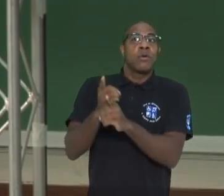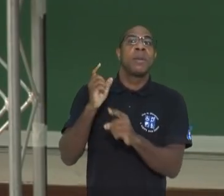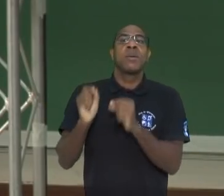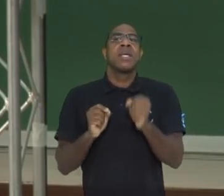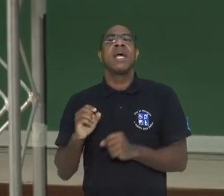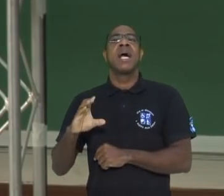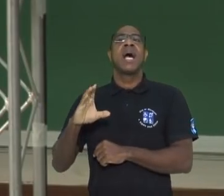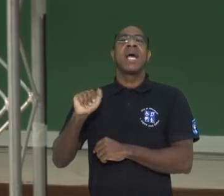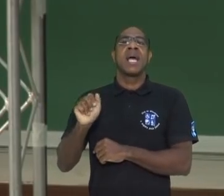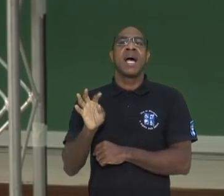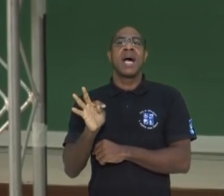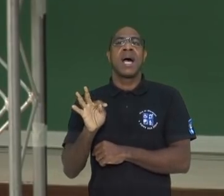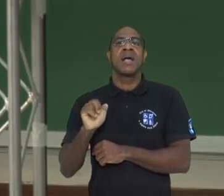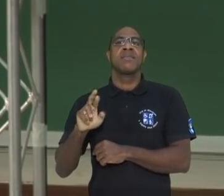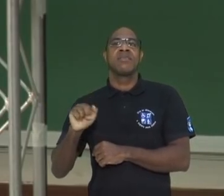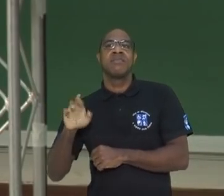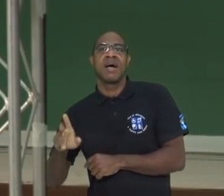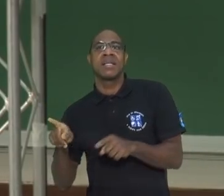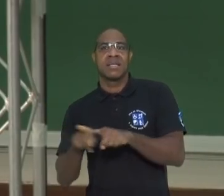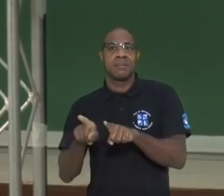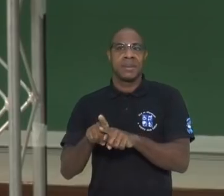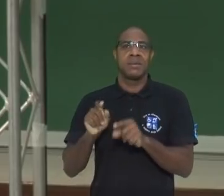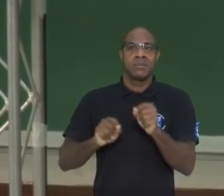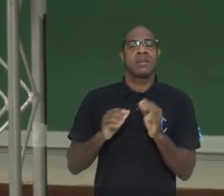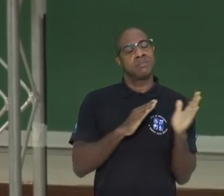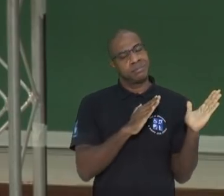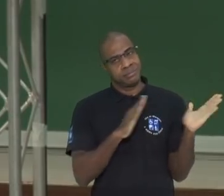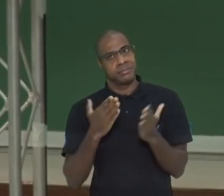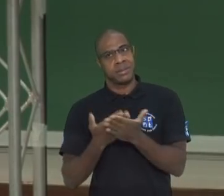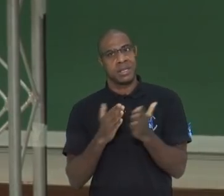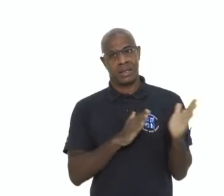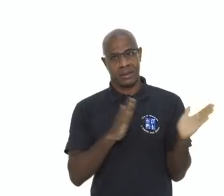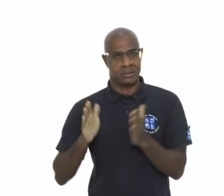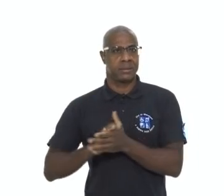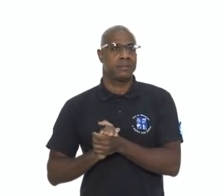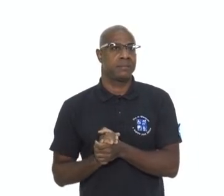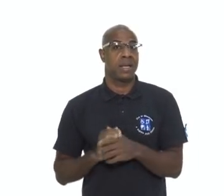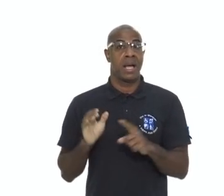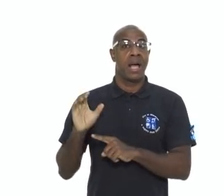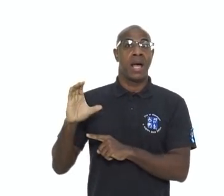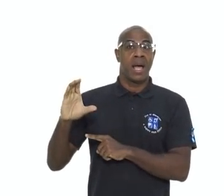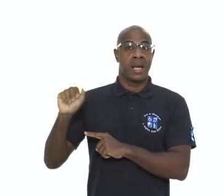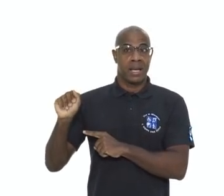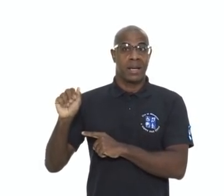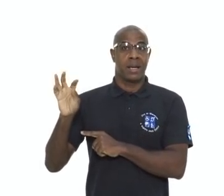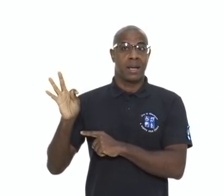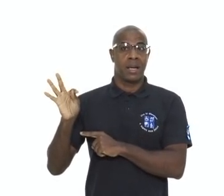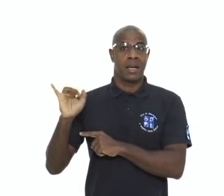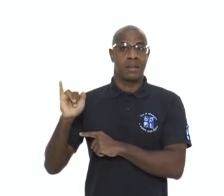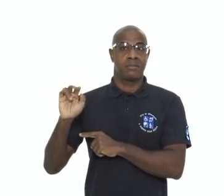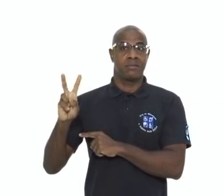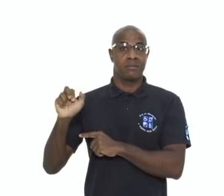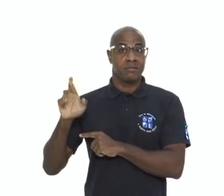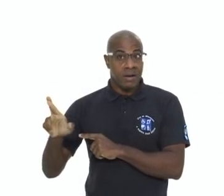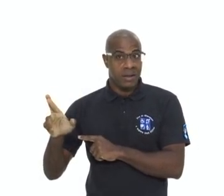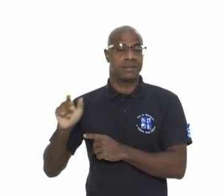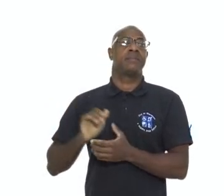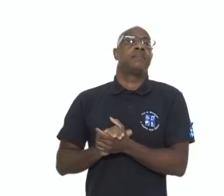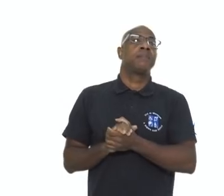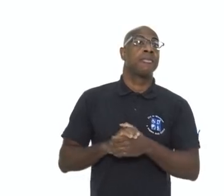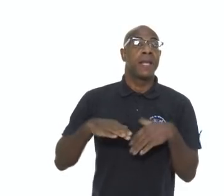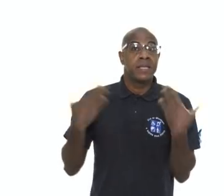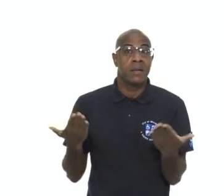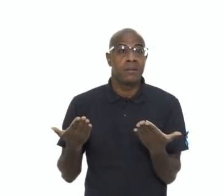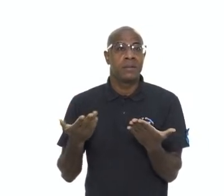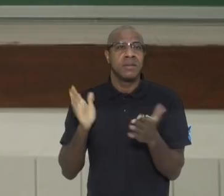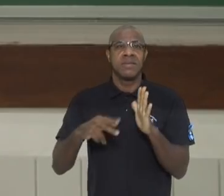cativar também ao longo da aula. Então, observe. Agora que vocês já escutaram e leram,